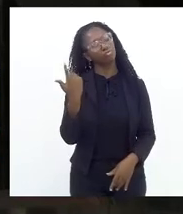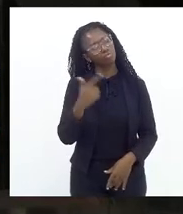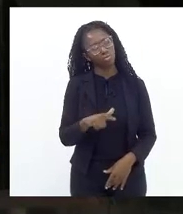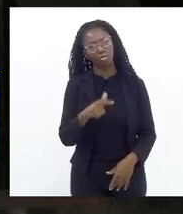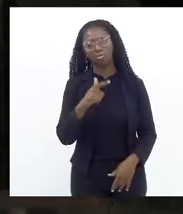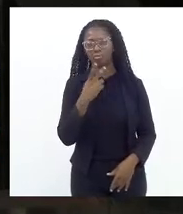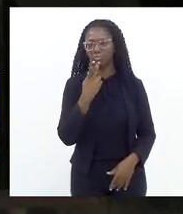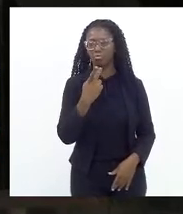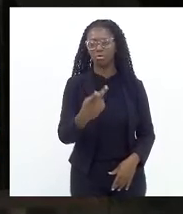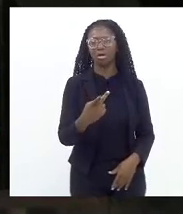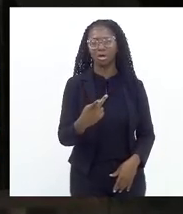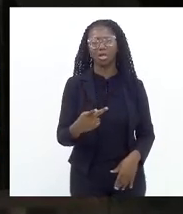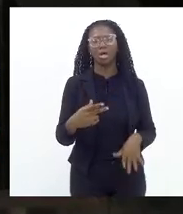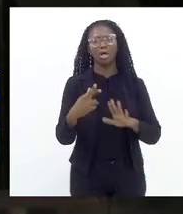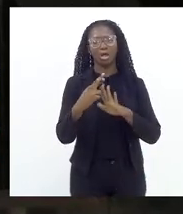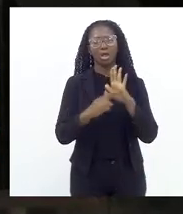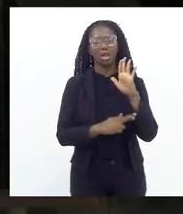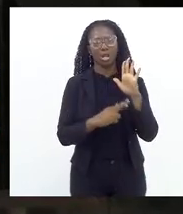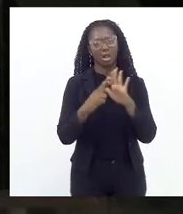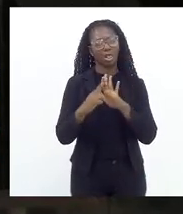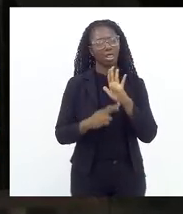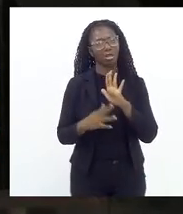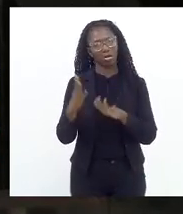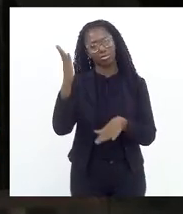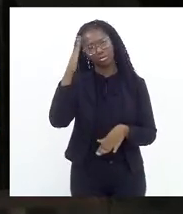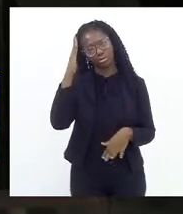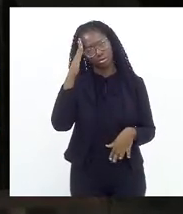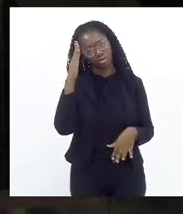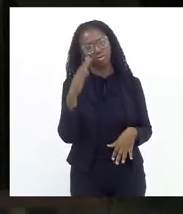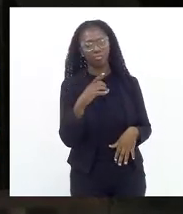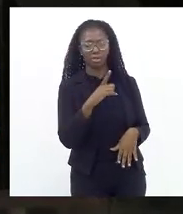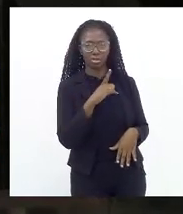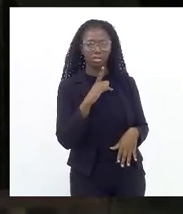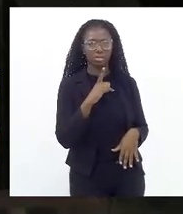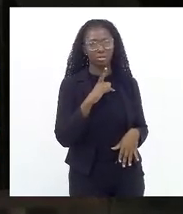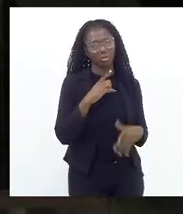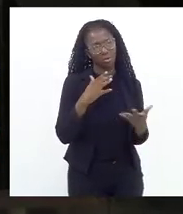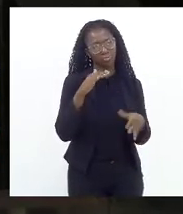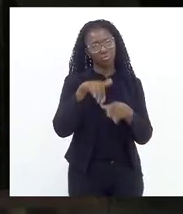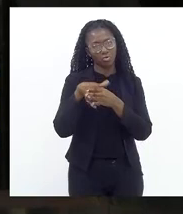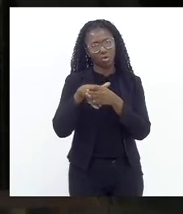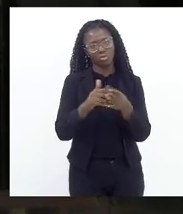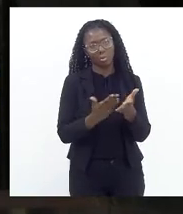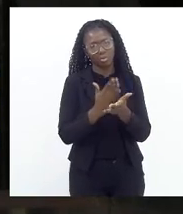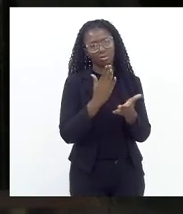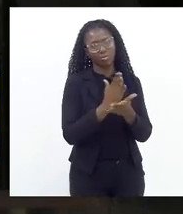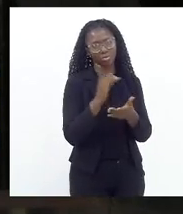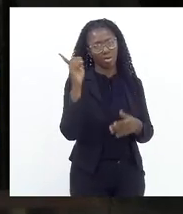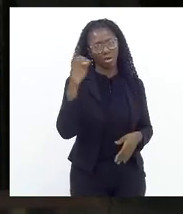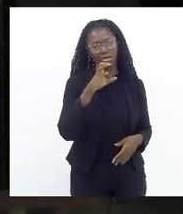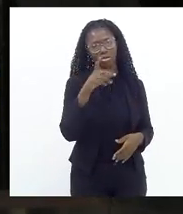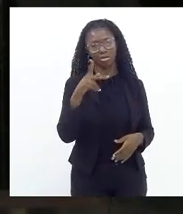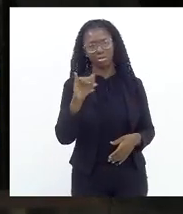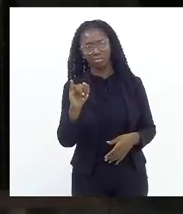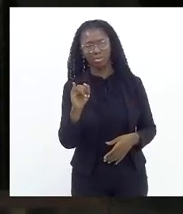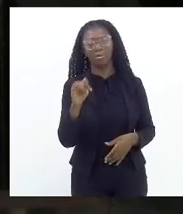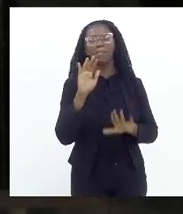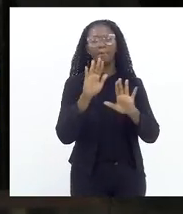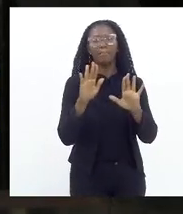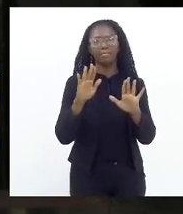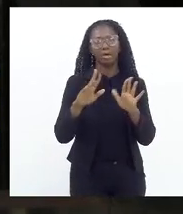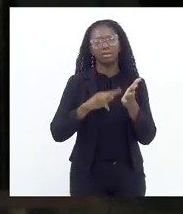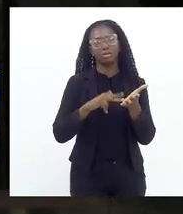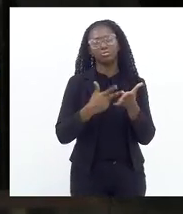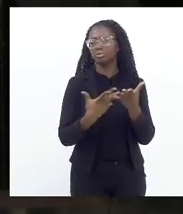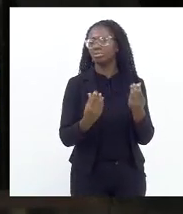relatório a ser submetido à aprovação do colegiado da CPI, mas que diz muito sobre o que vem acontecendo no